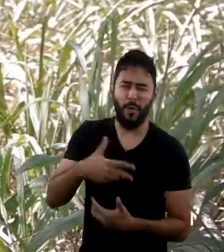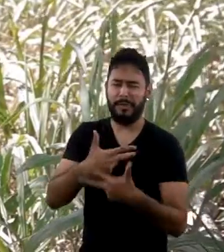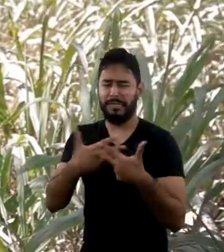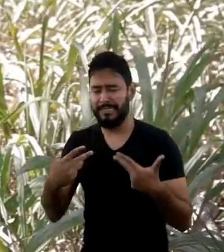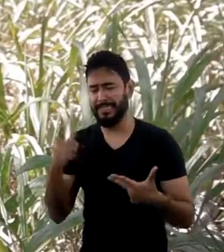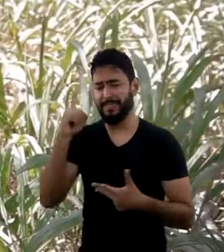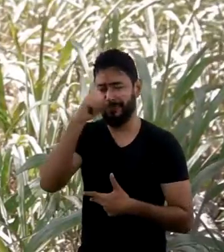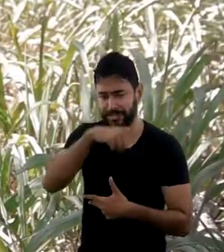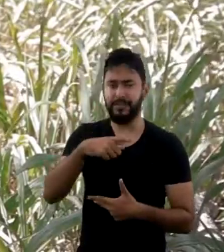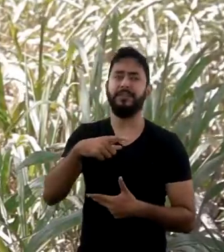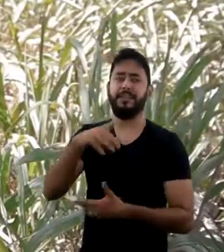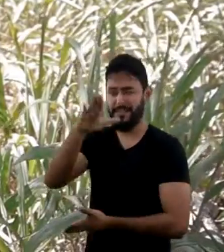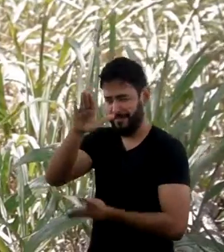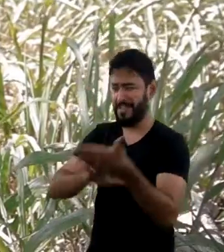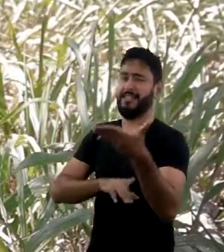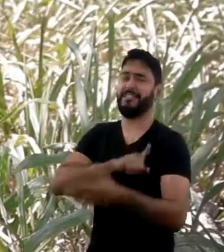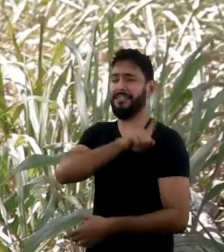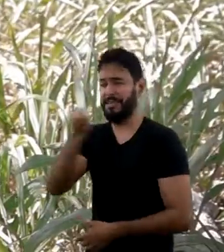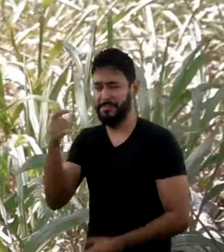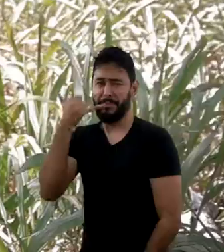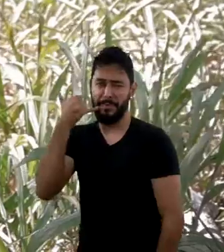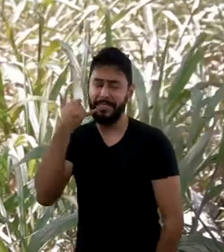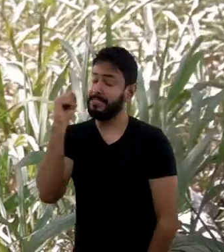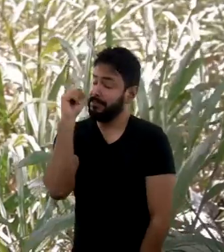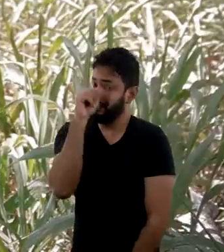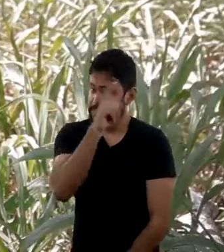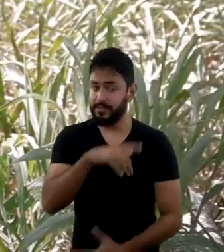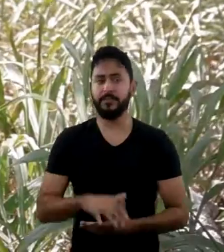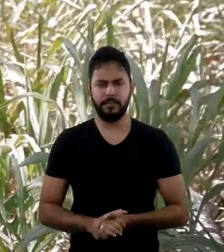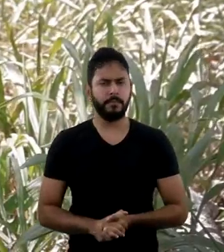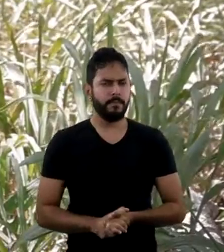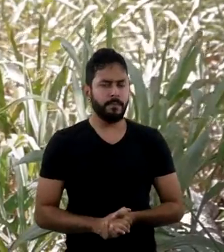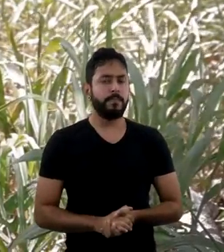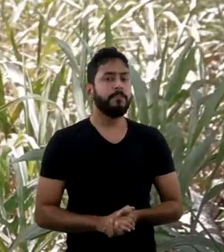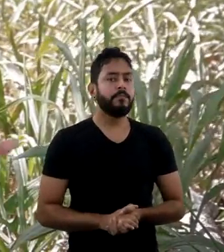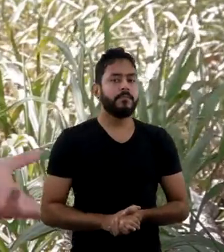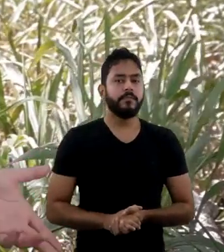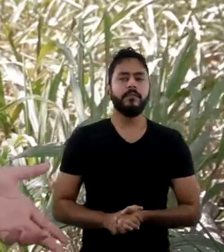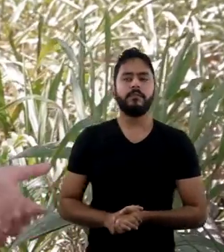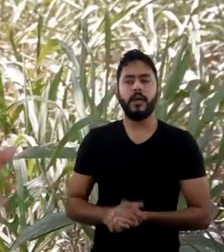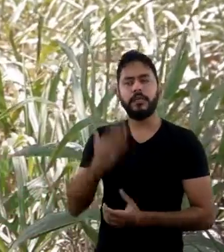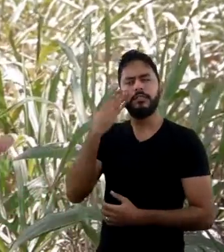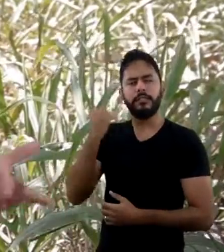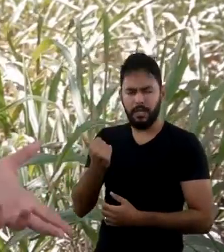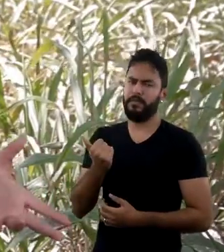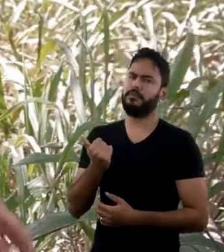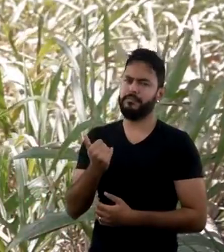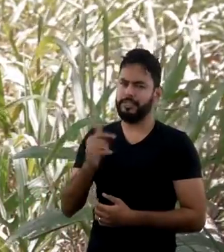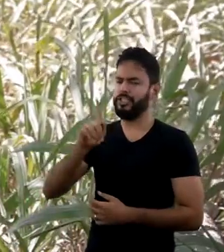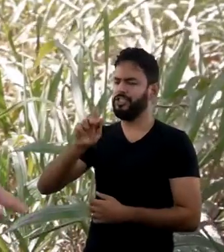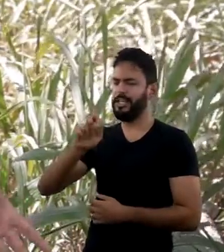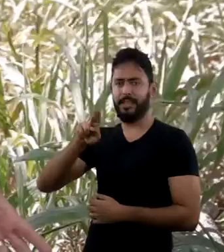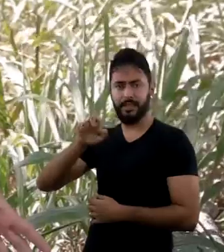muito cruéis. E a gente conciliar eles com a viagem é mais difícil ainda. Então, por saber que a questão de gênero é uma